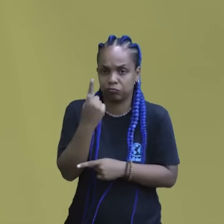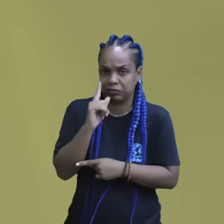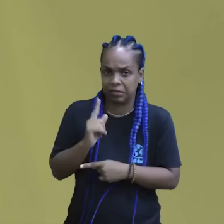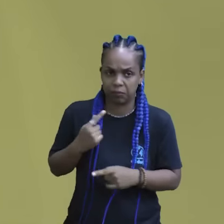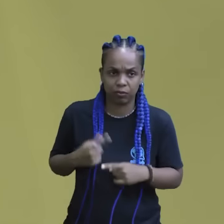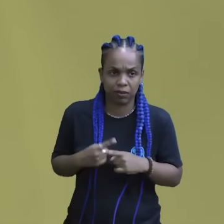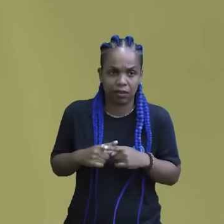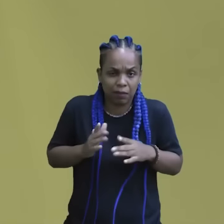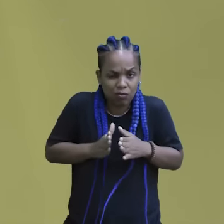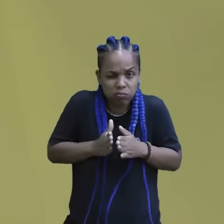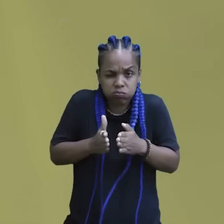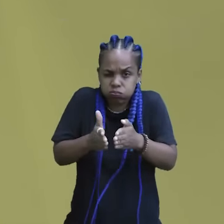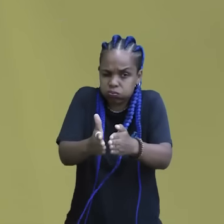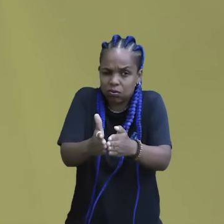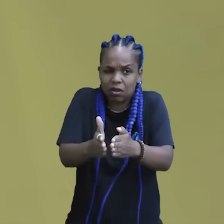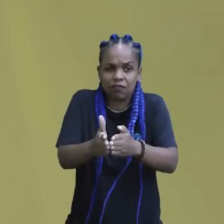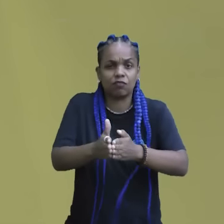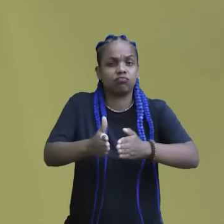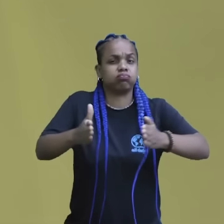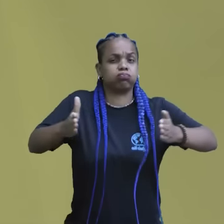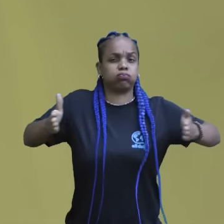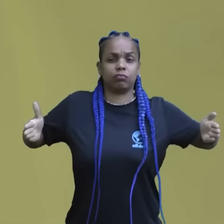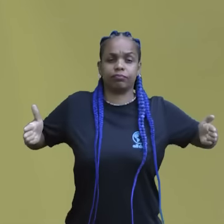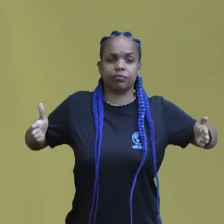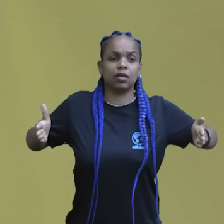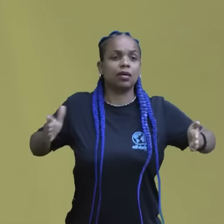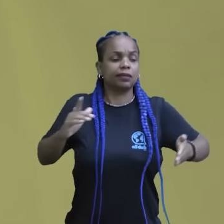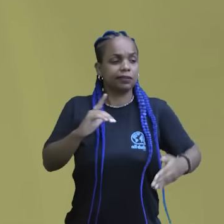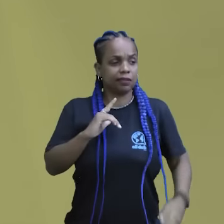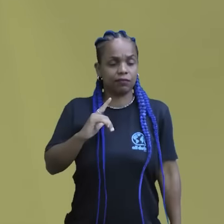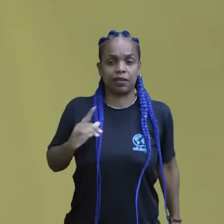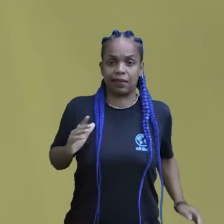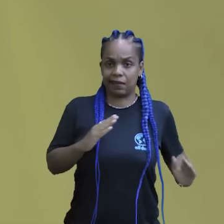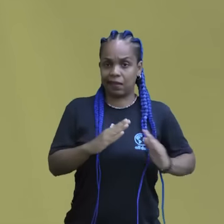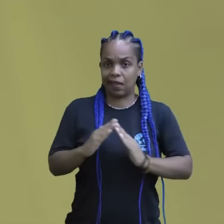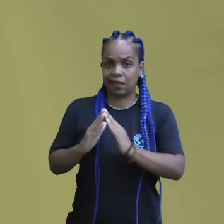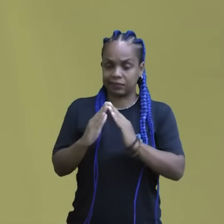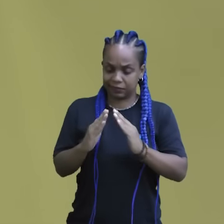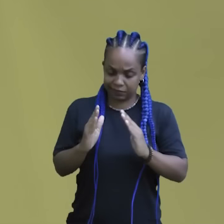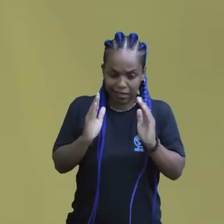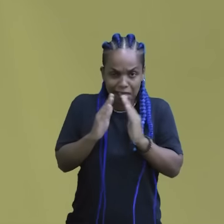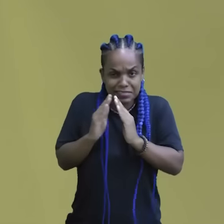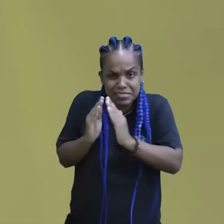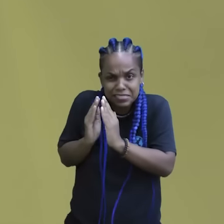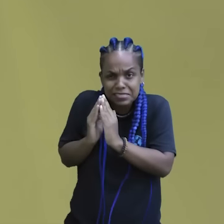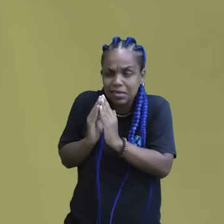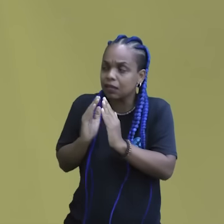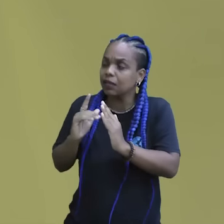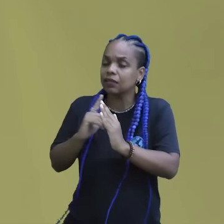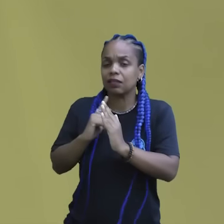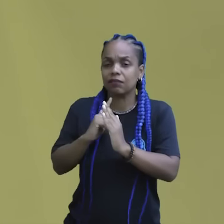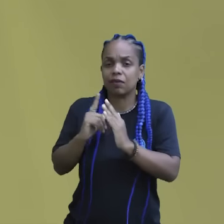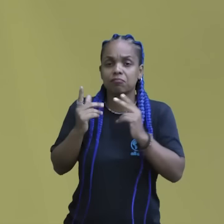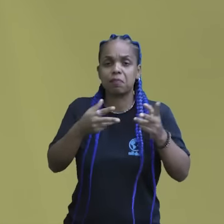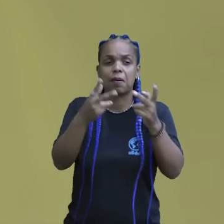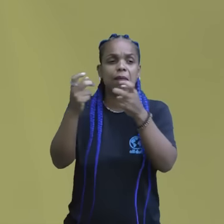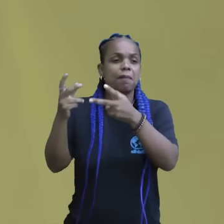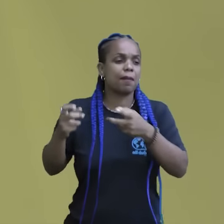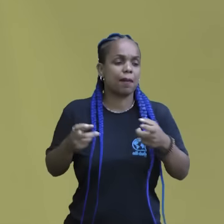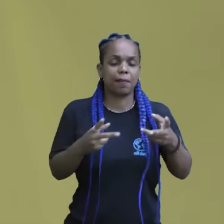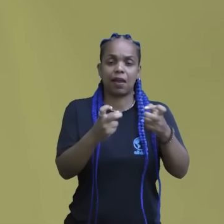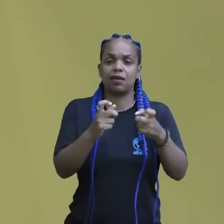casitas, sem que nelas se depare um jardinzinho mais tratado ou se lobrigue nos fundos uma horta